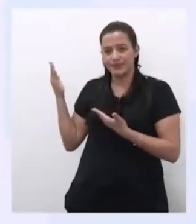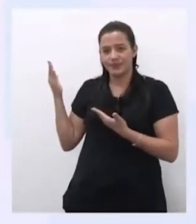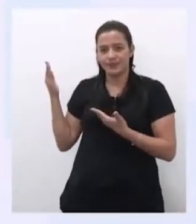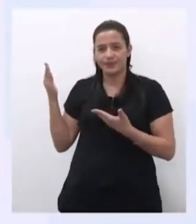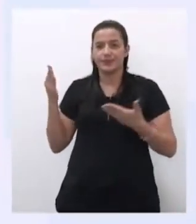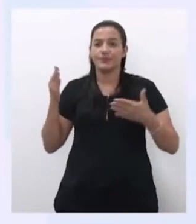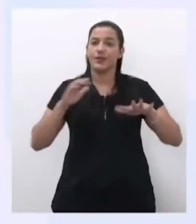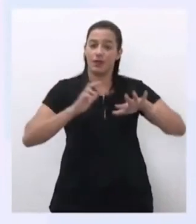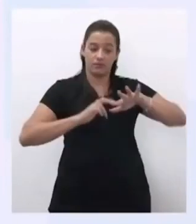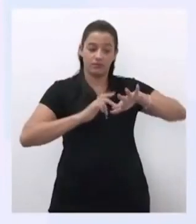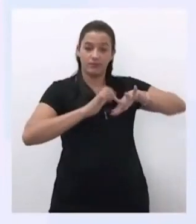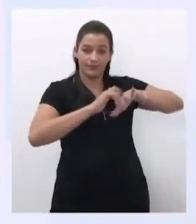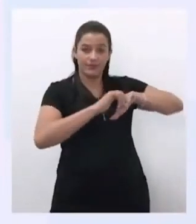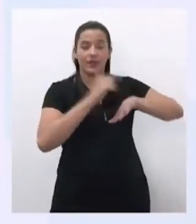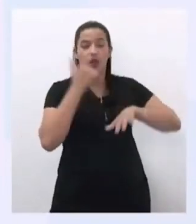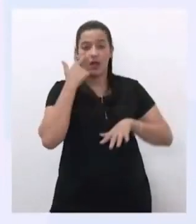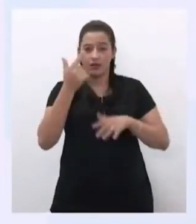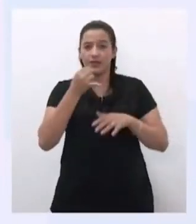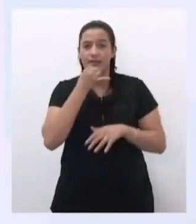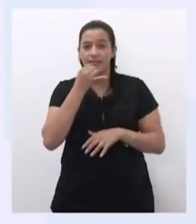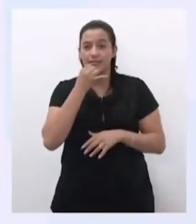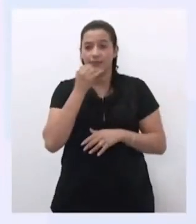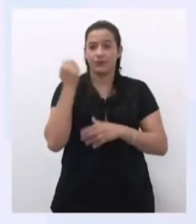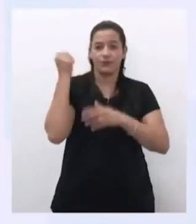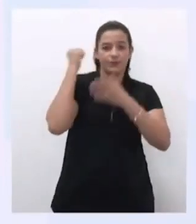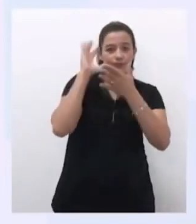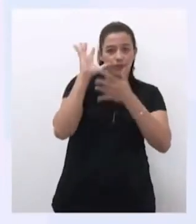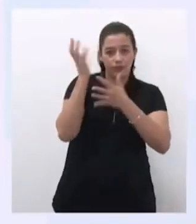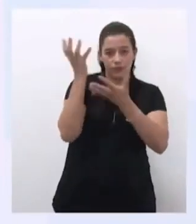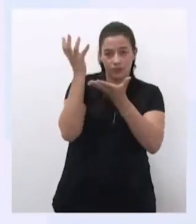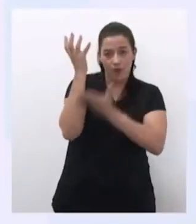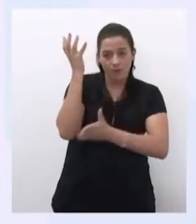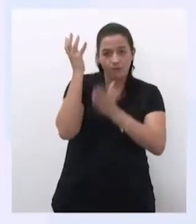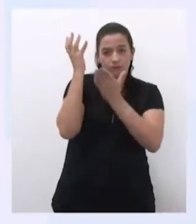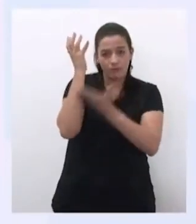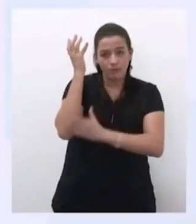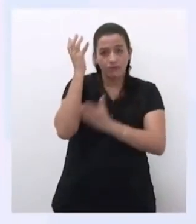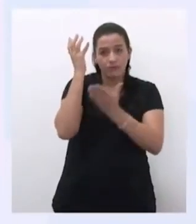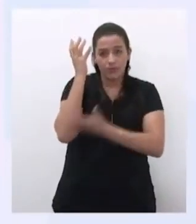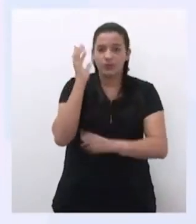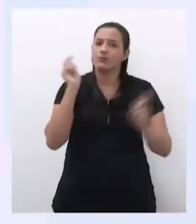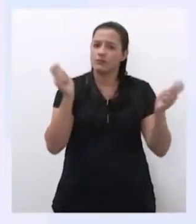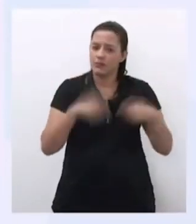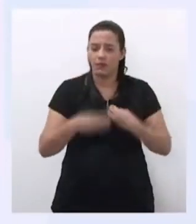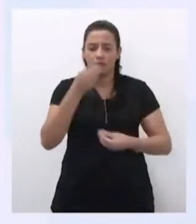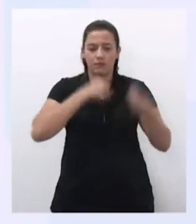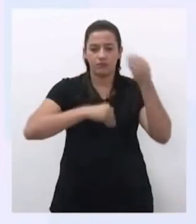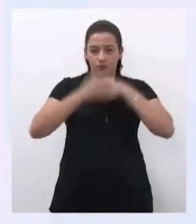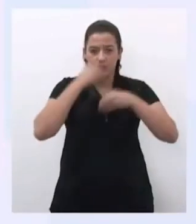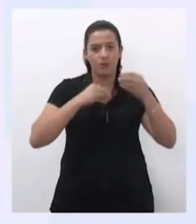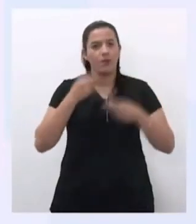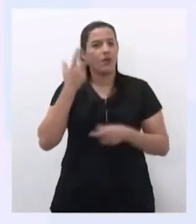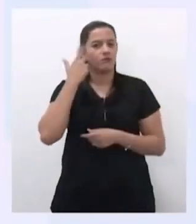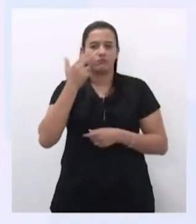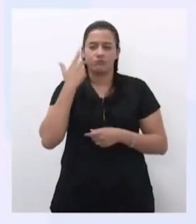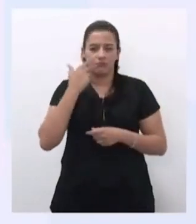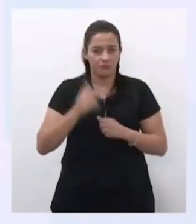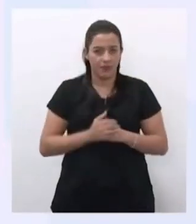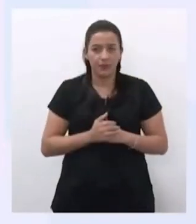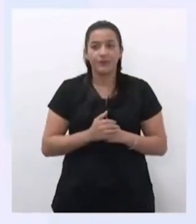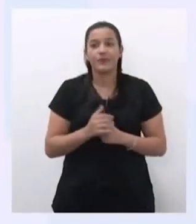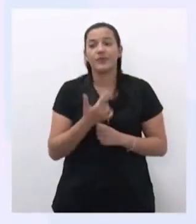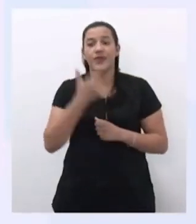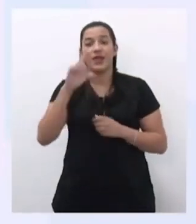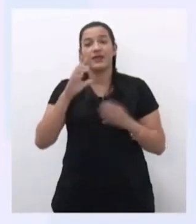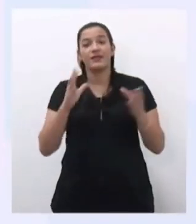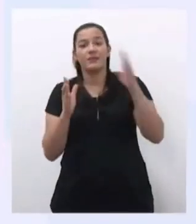temos o exemplo do abacaxi. Então, o abacaxi in natura, que é o que a gente pode comer à vontade, que é o super indicado. Depois nós temos o processado, porque é o